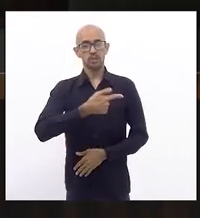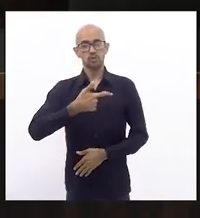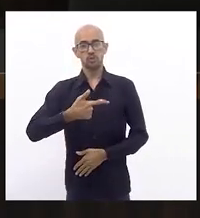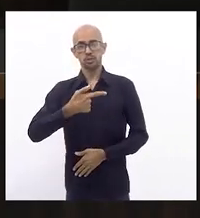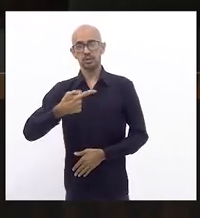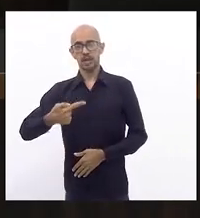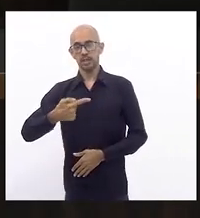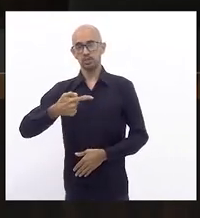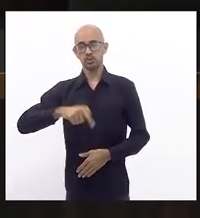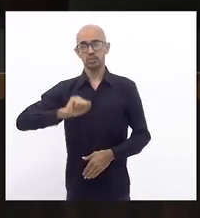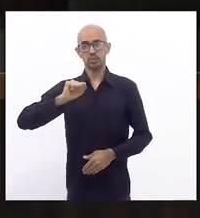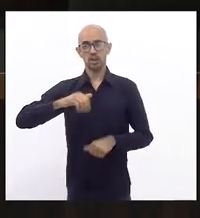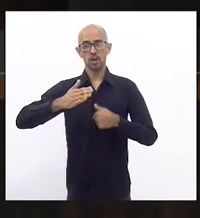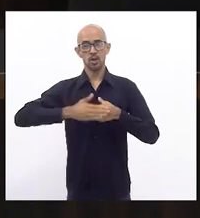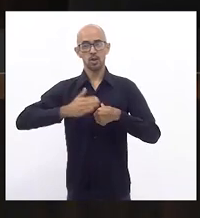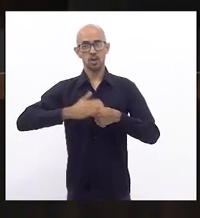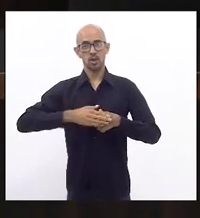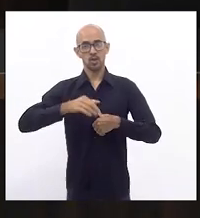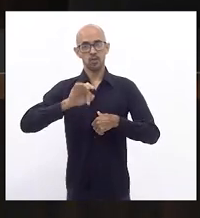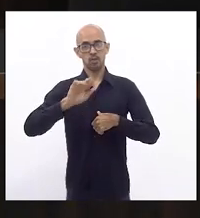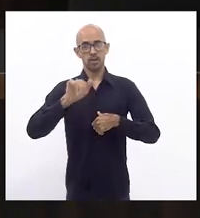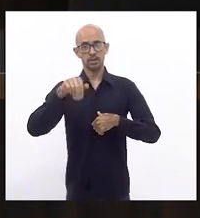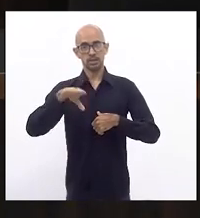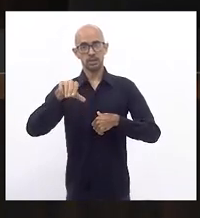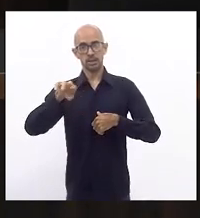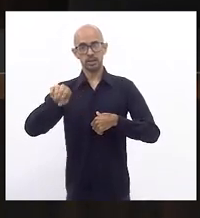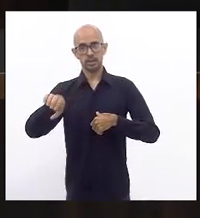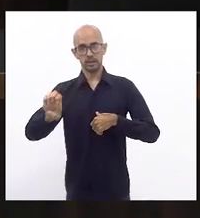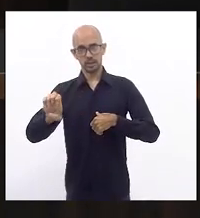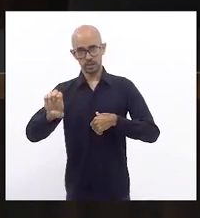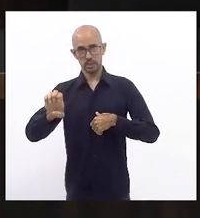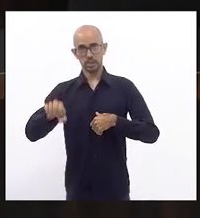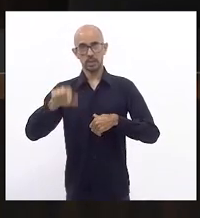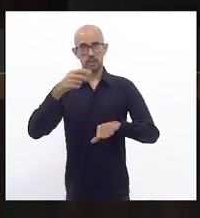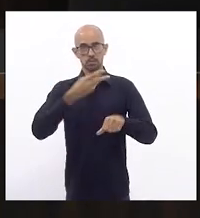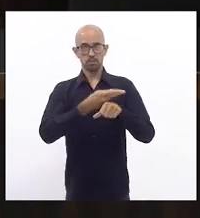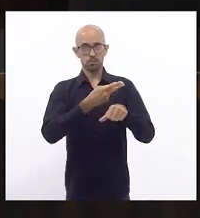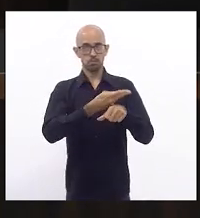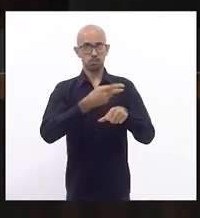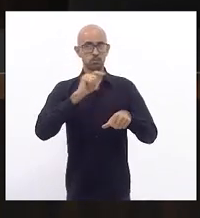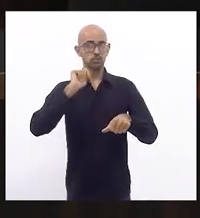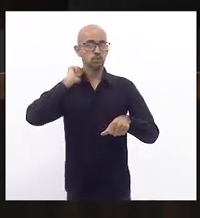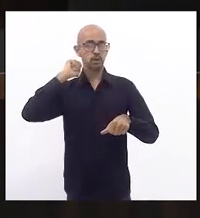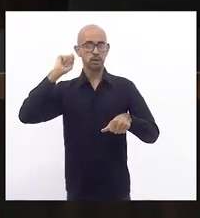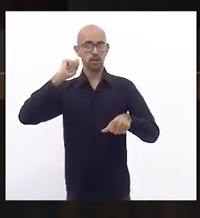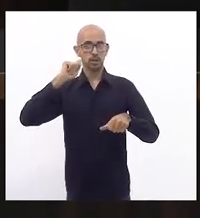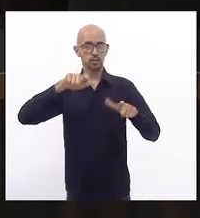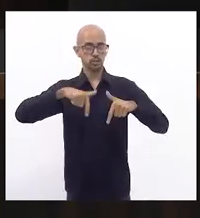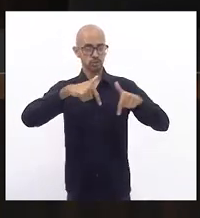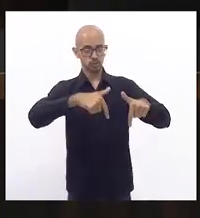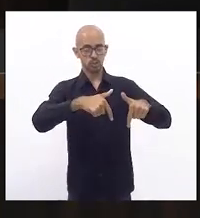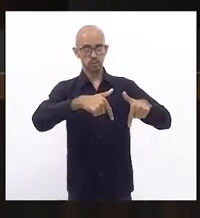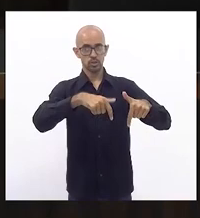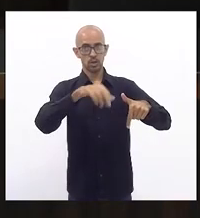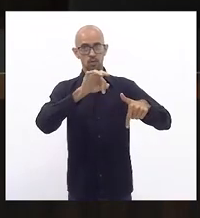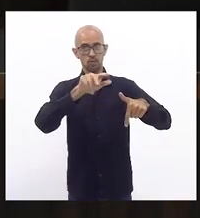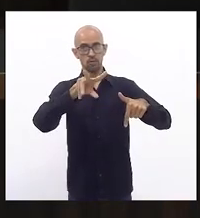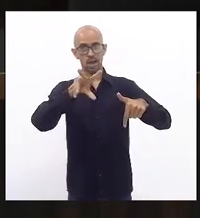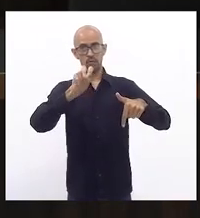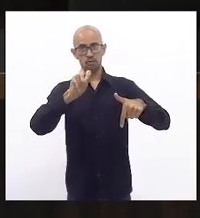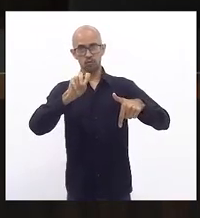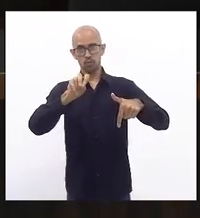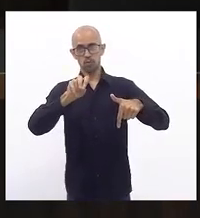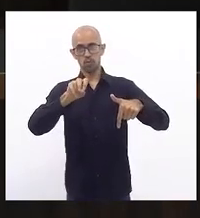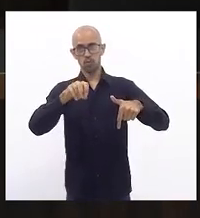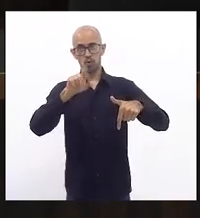de autoria da deputada Franciane Mota, que concede a medalha Tiradentes e respectivo diploma ao senhor Flávio Gomes de Souza,